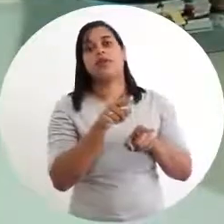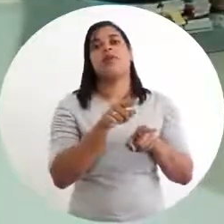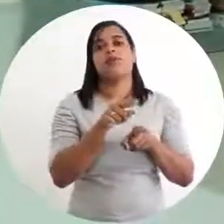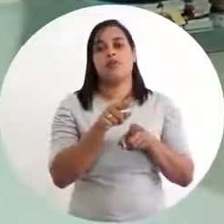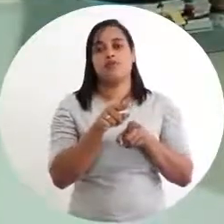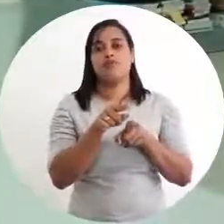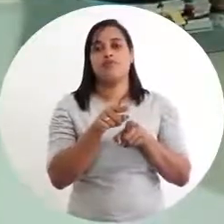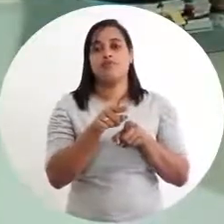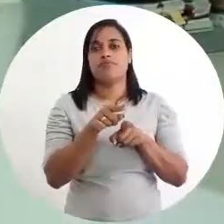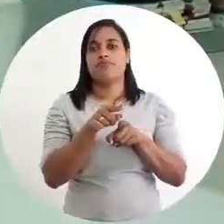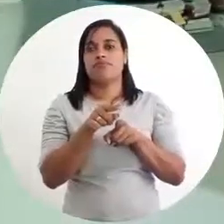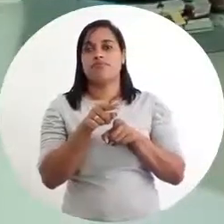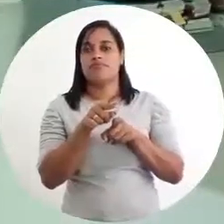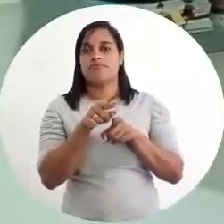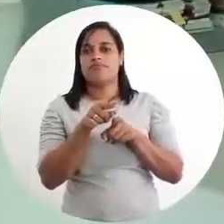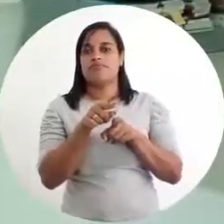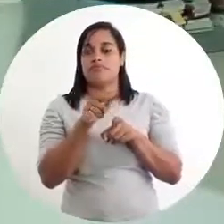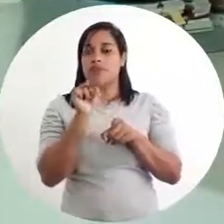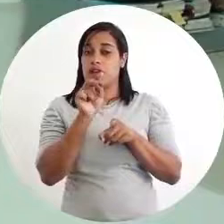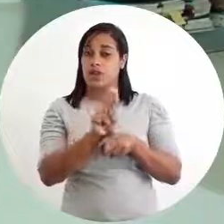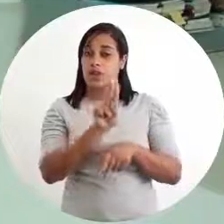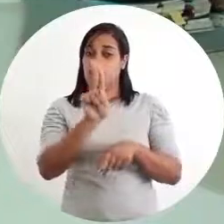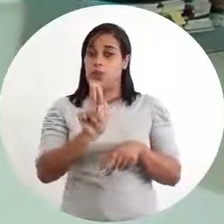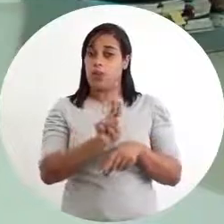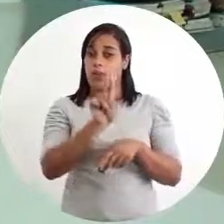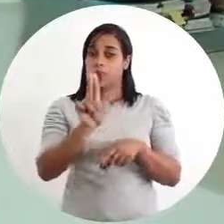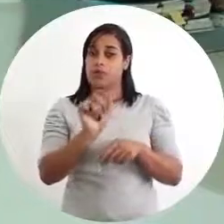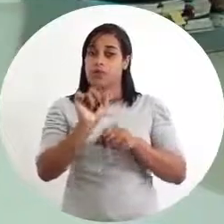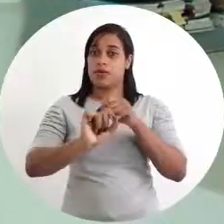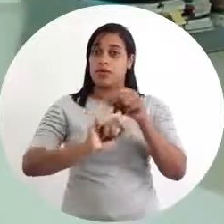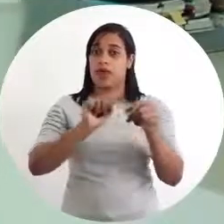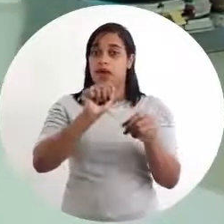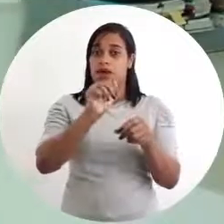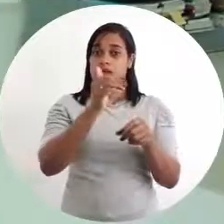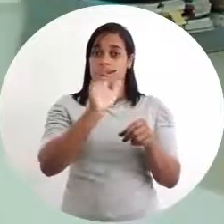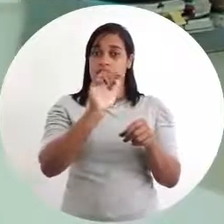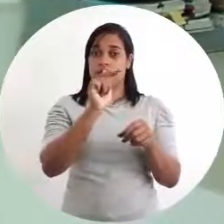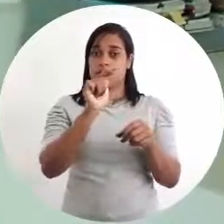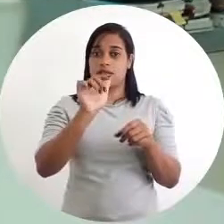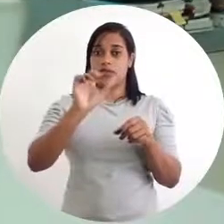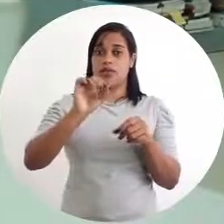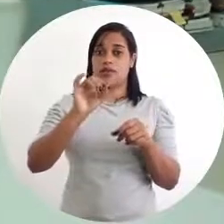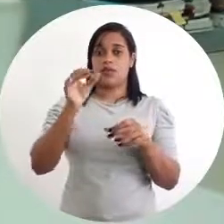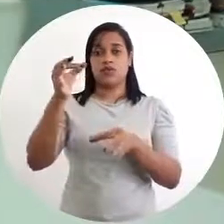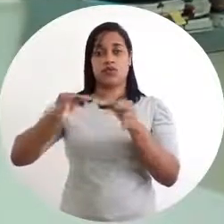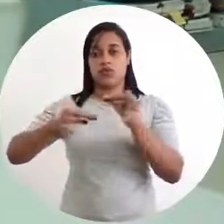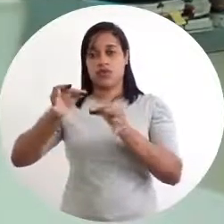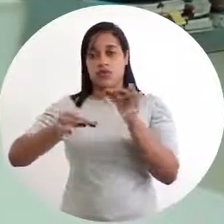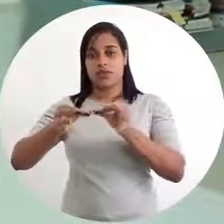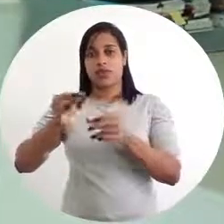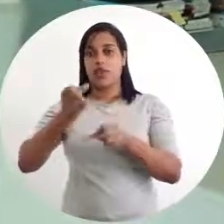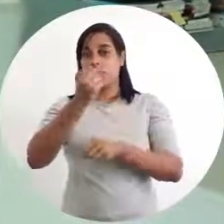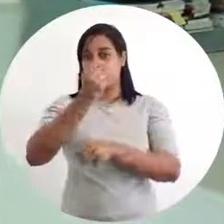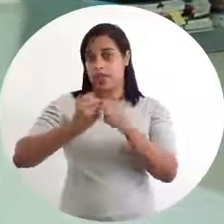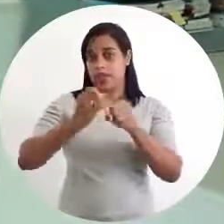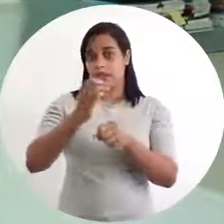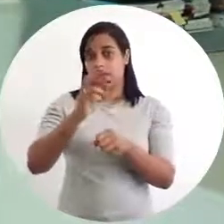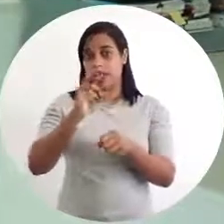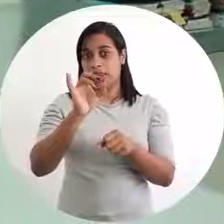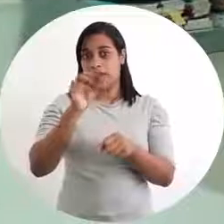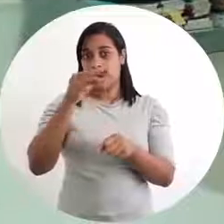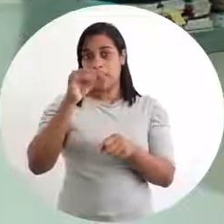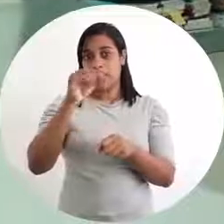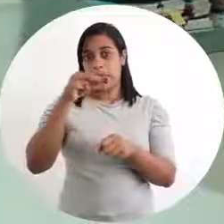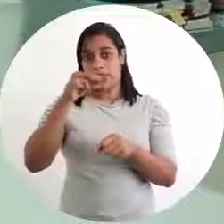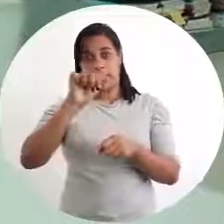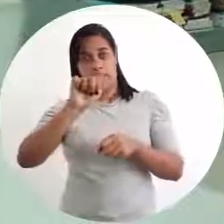aí. O Ministério Público ele vai se utilizar da ação judicial para poder obter a condenação do